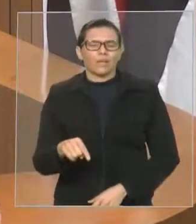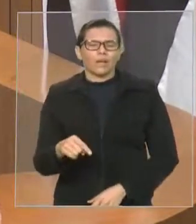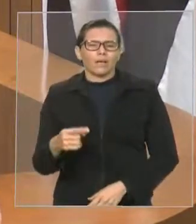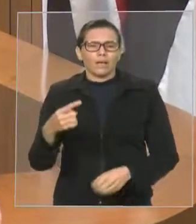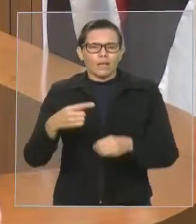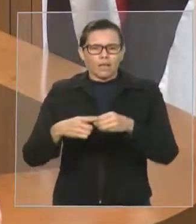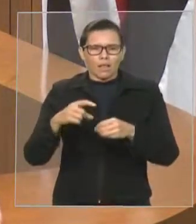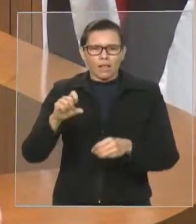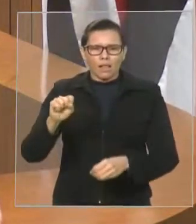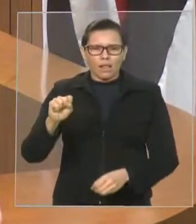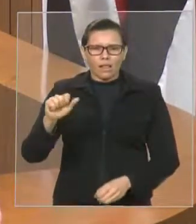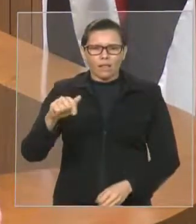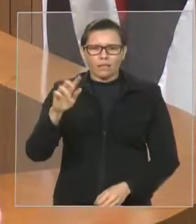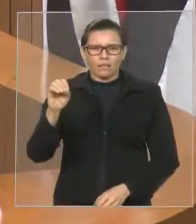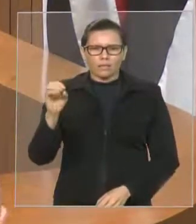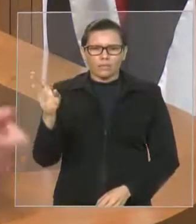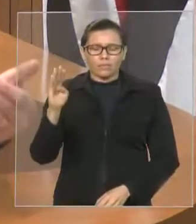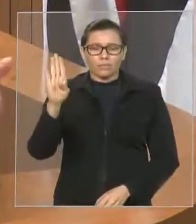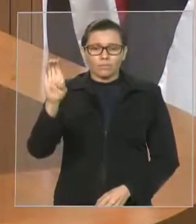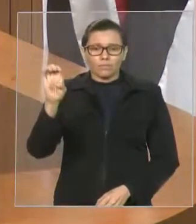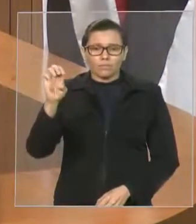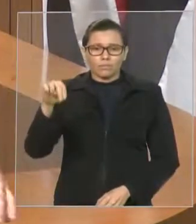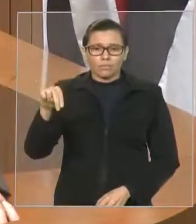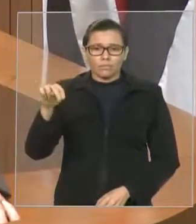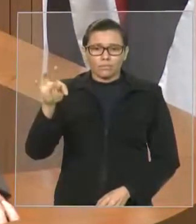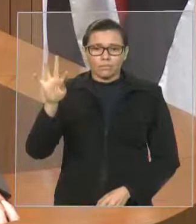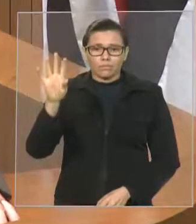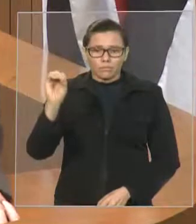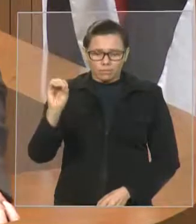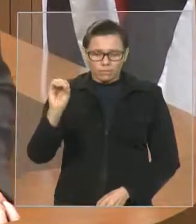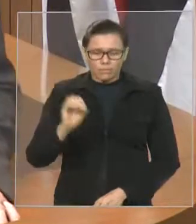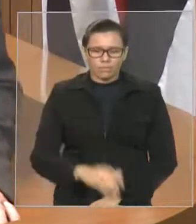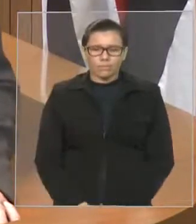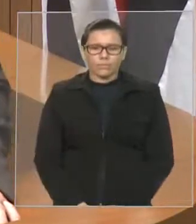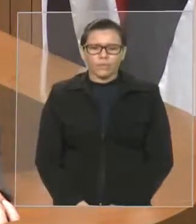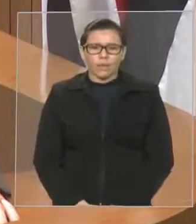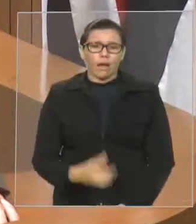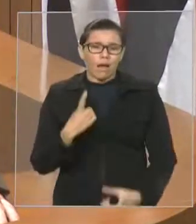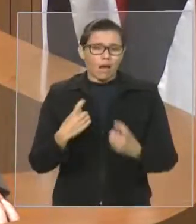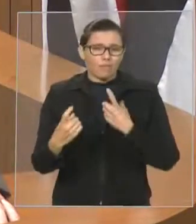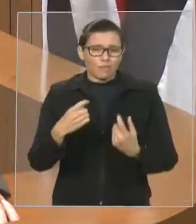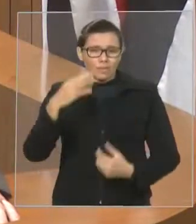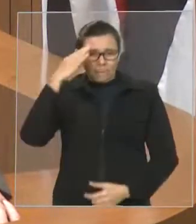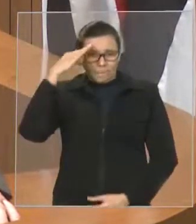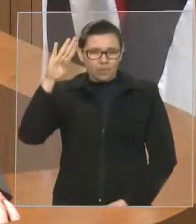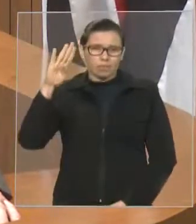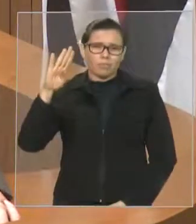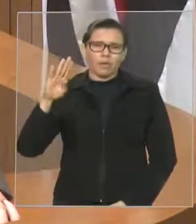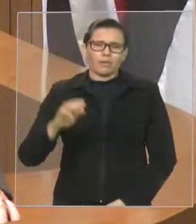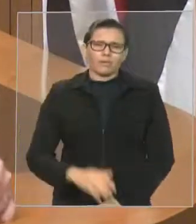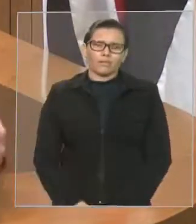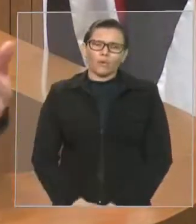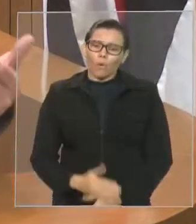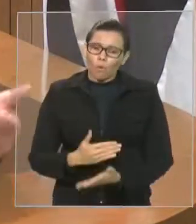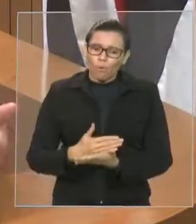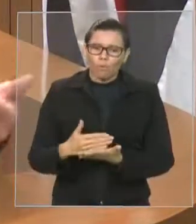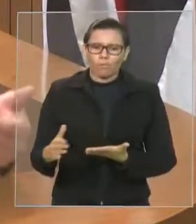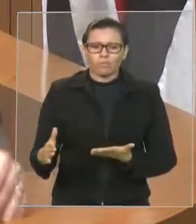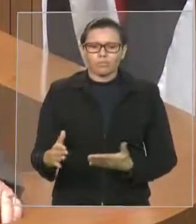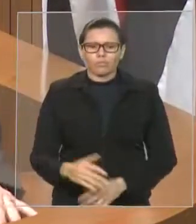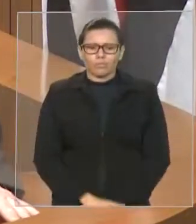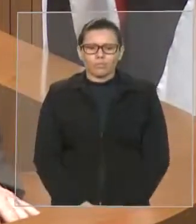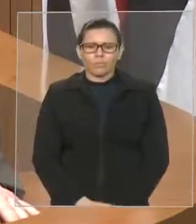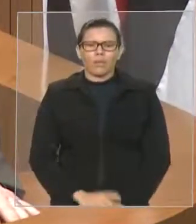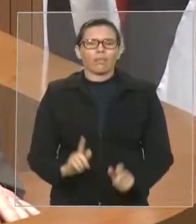de São Bento. Além de facilitar o trânsito, diminuir a poeira, permite uma